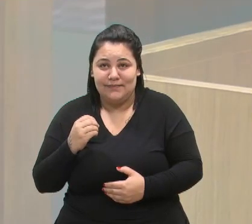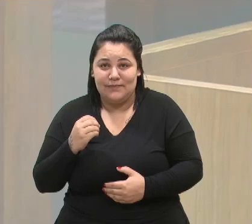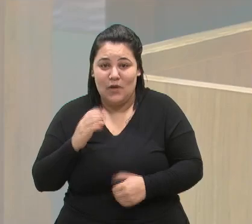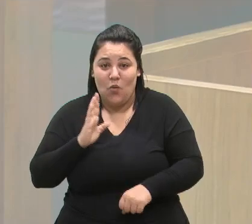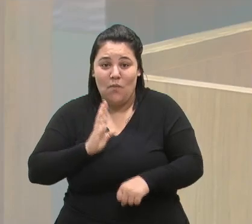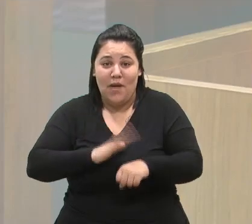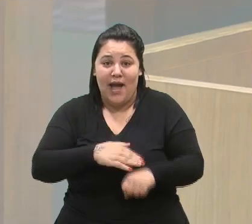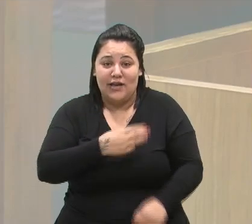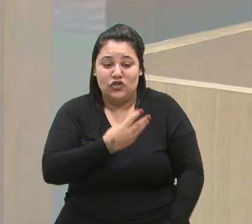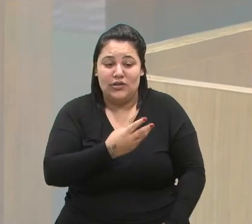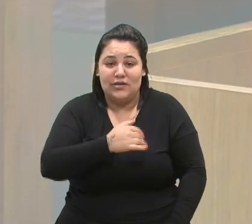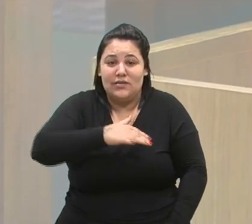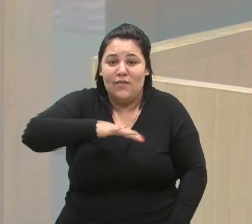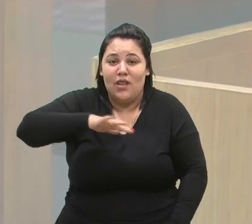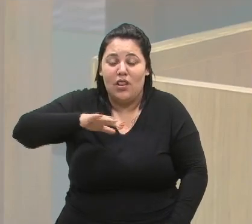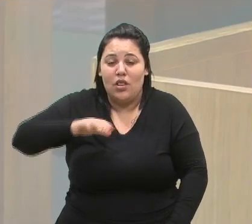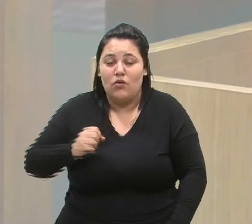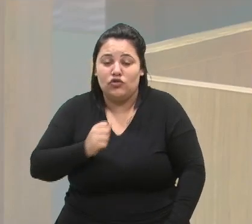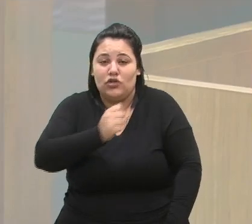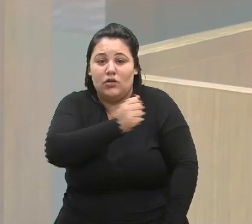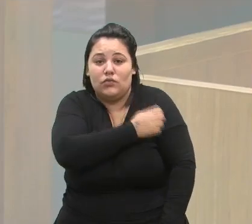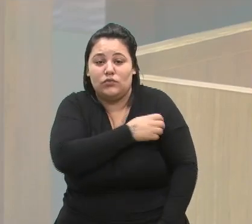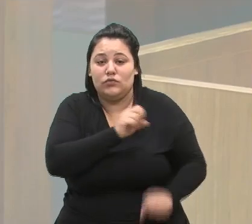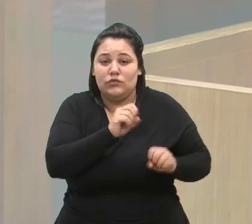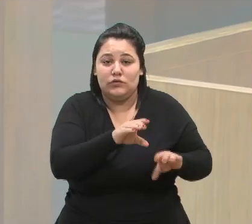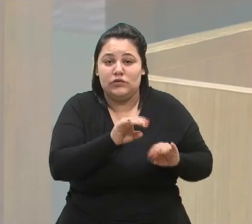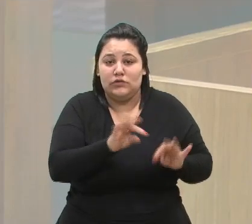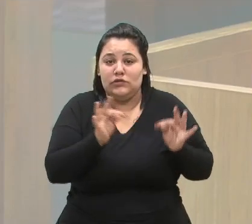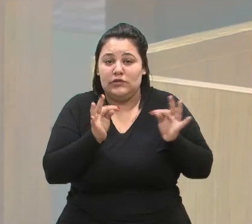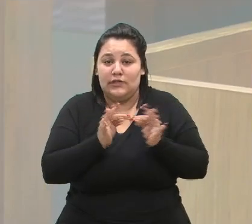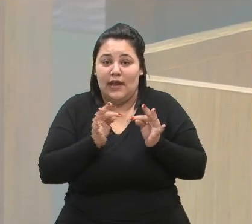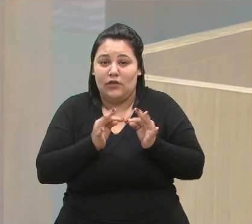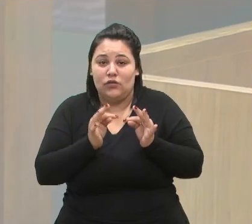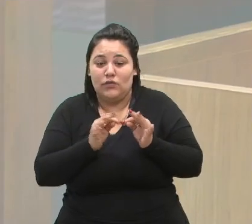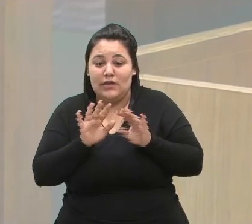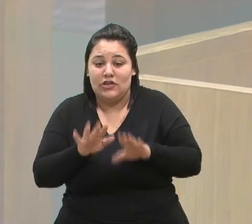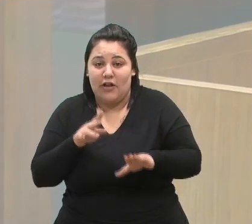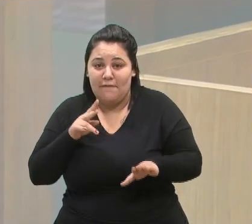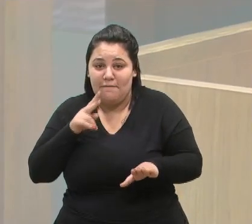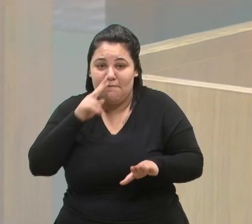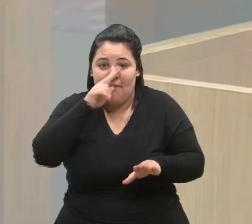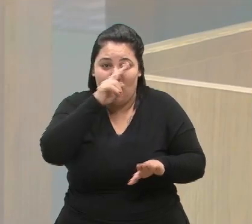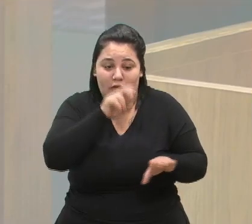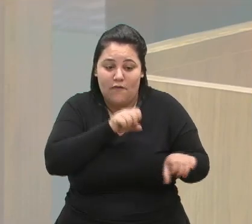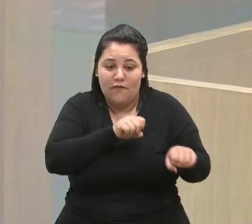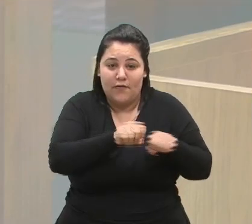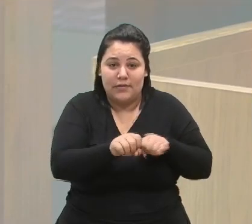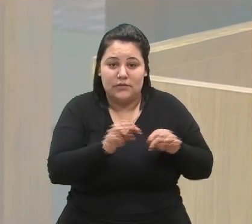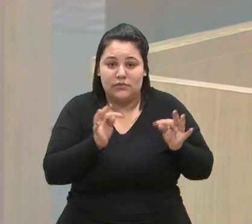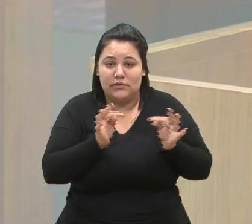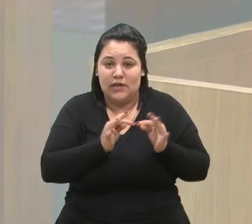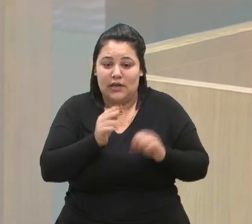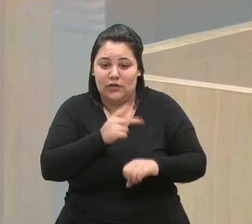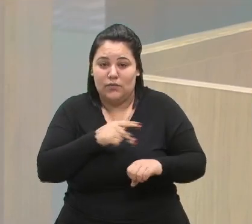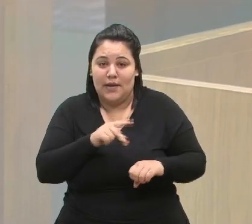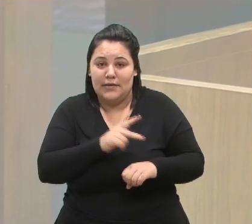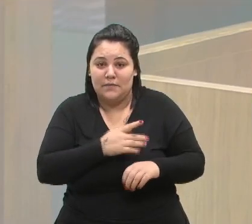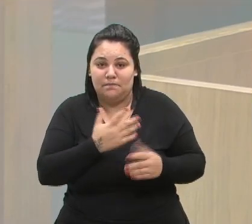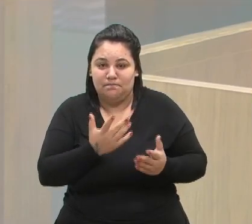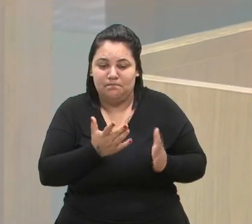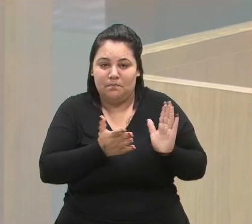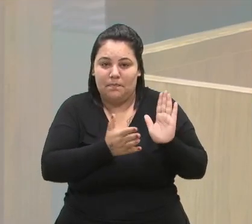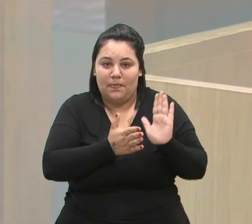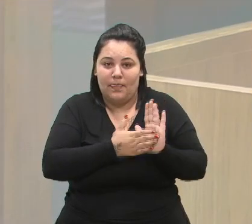alunos no ensino médio técnico e fortalecendo a formação técnica no país. A proposta do